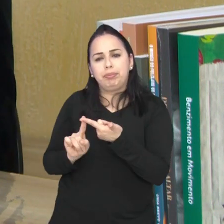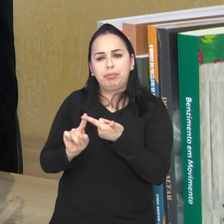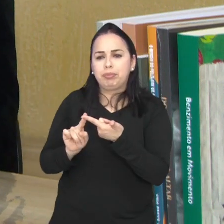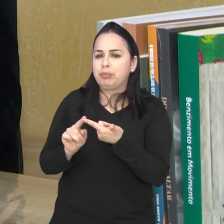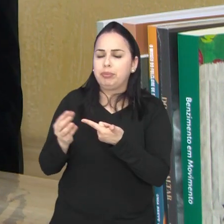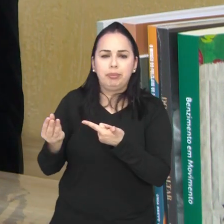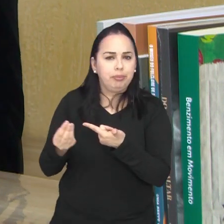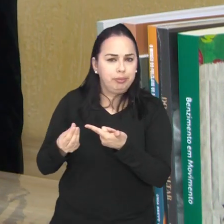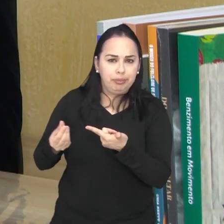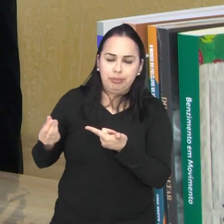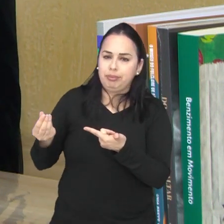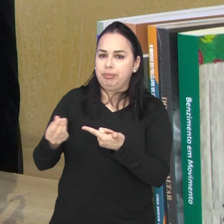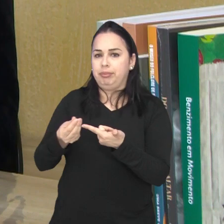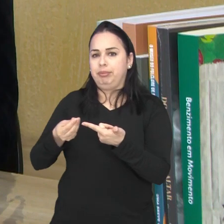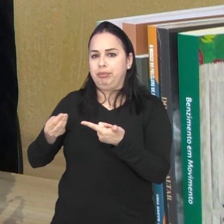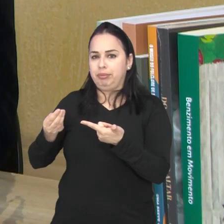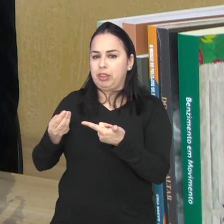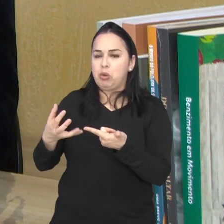Aqueles costumes,